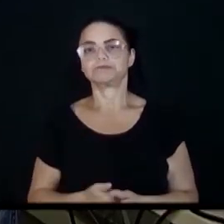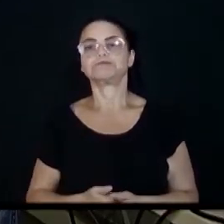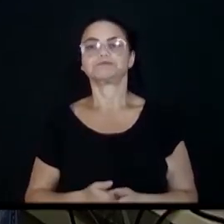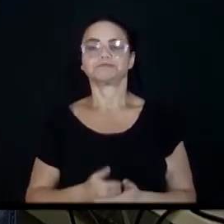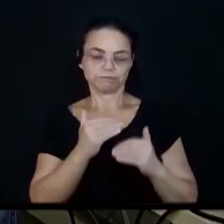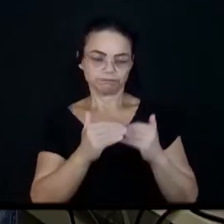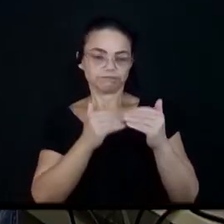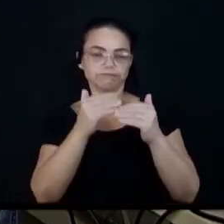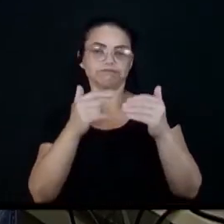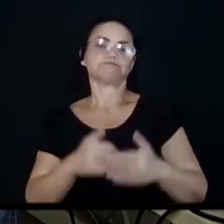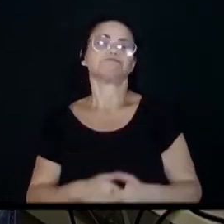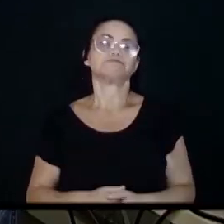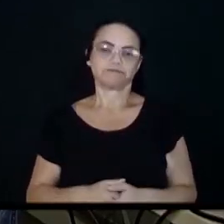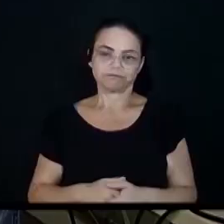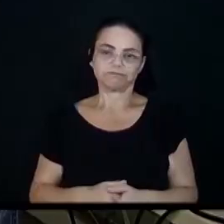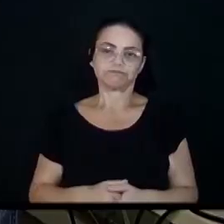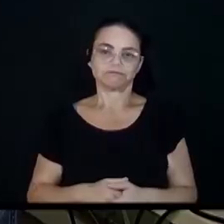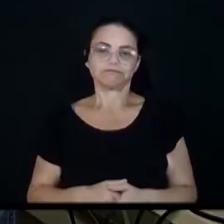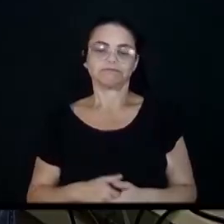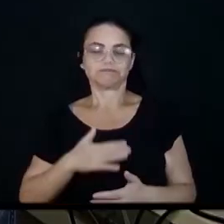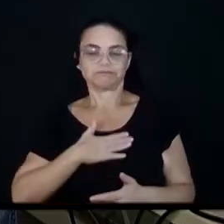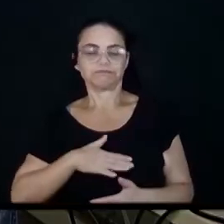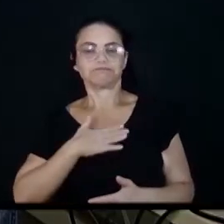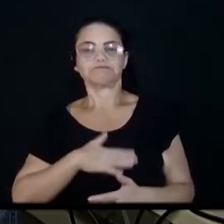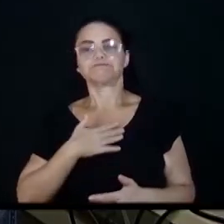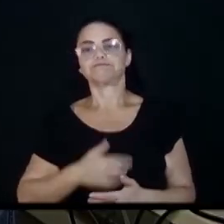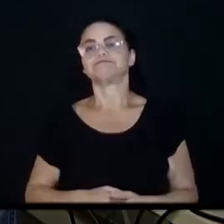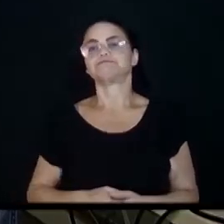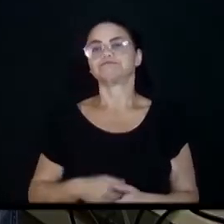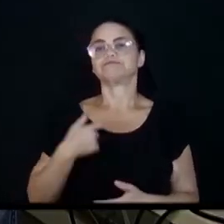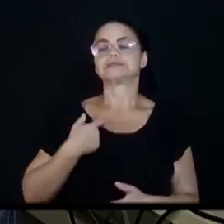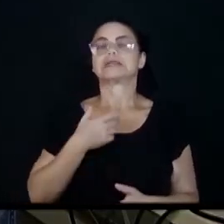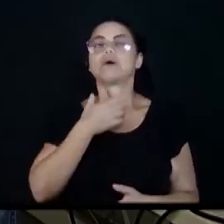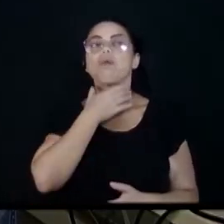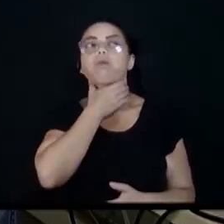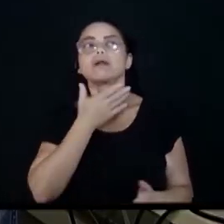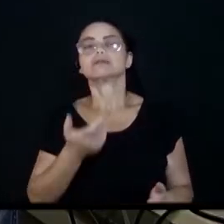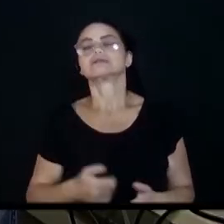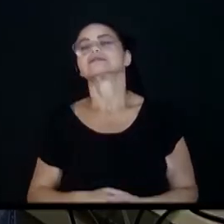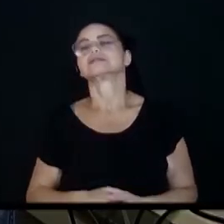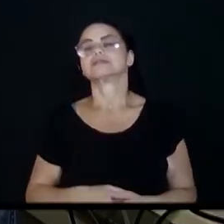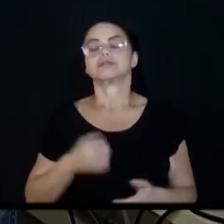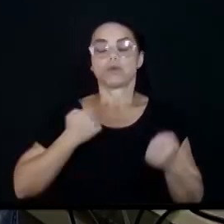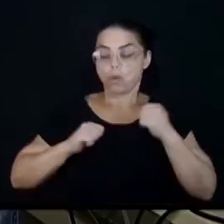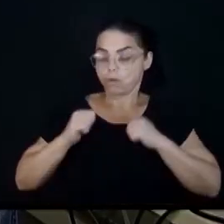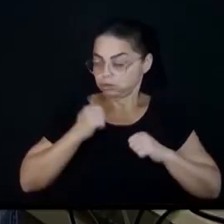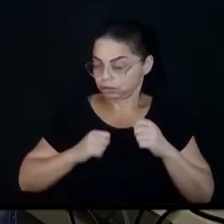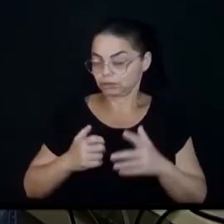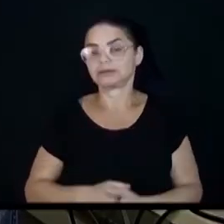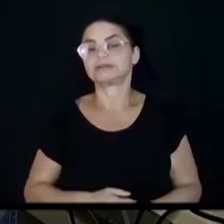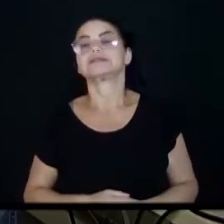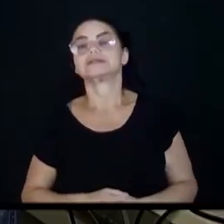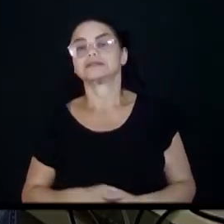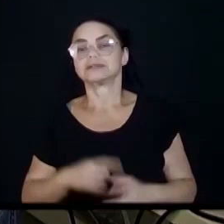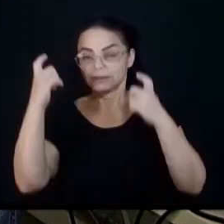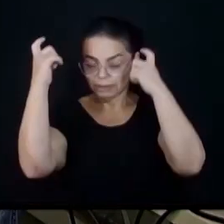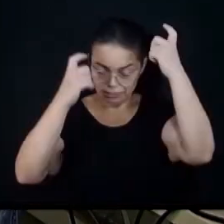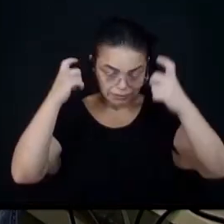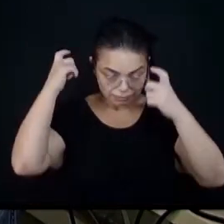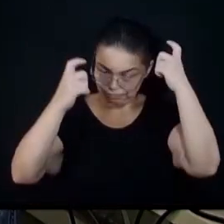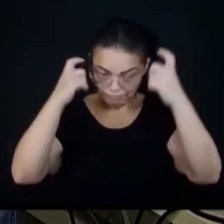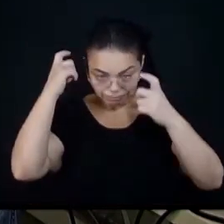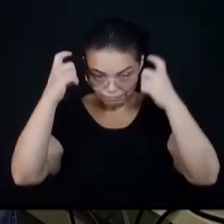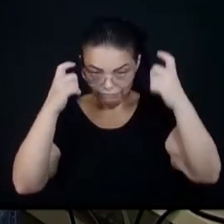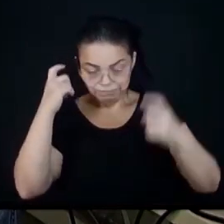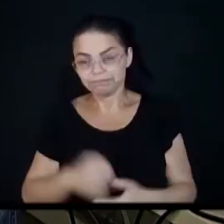mais tranquila. Senão a gente fica muito ansioso, né, preocupado, correndo atrás para